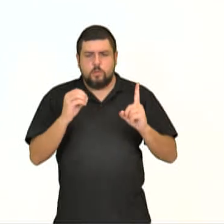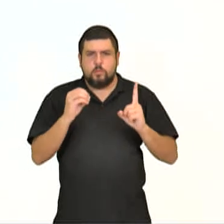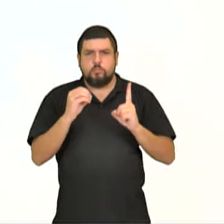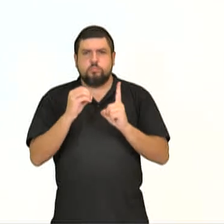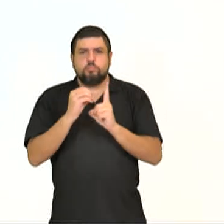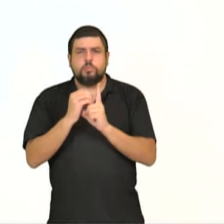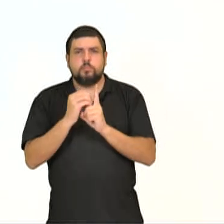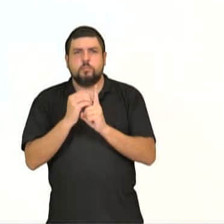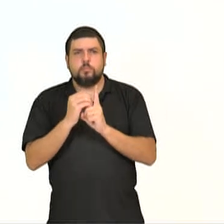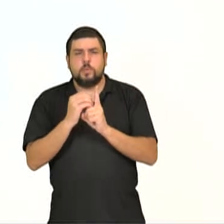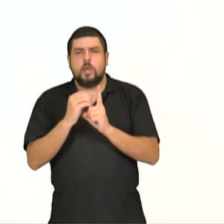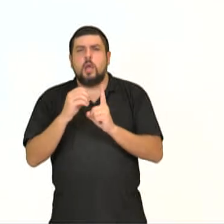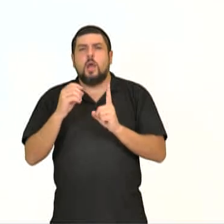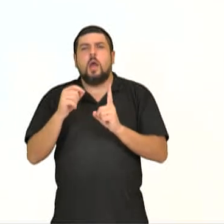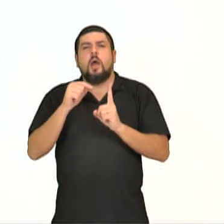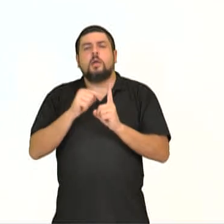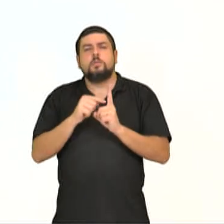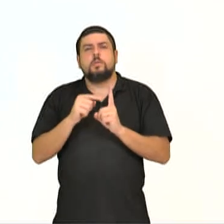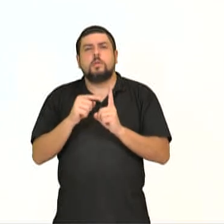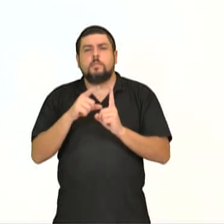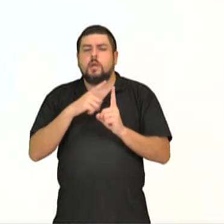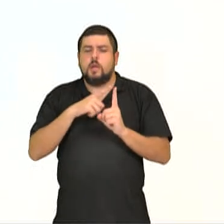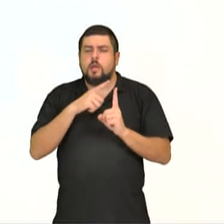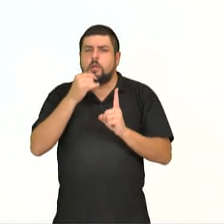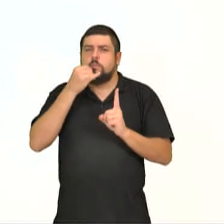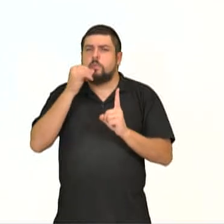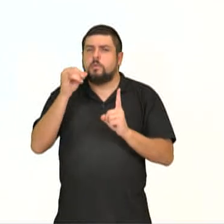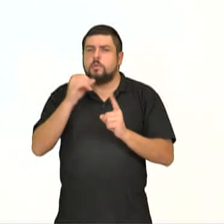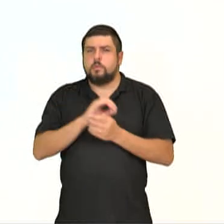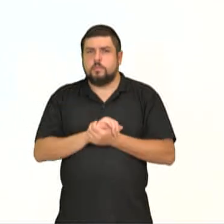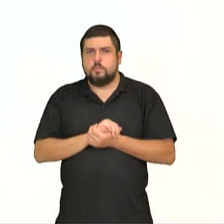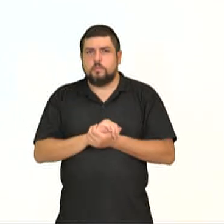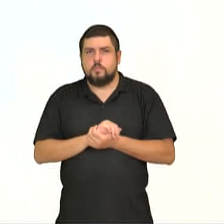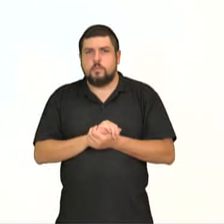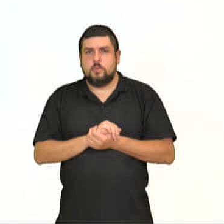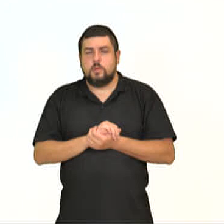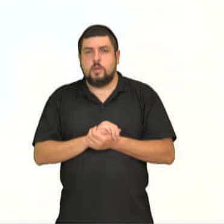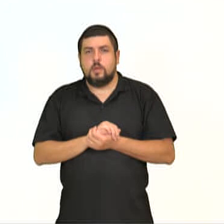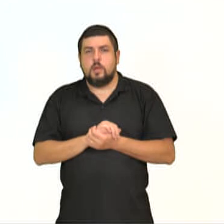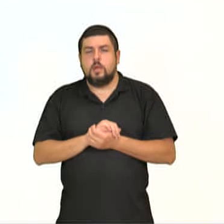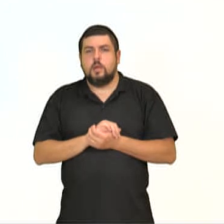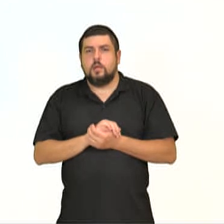tá? A pergunta é a seguinte: quando eu